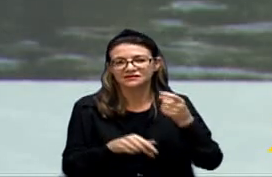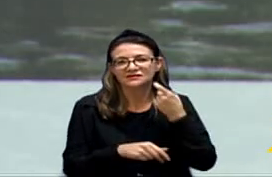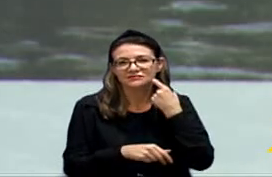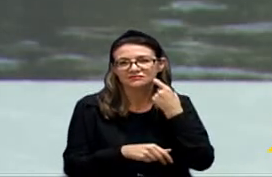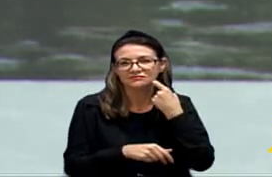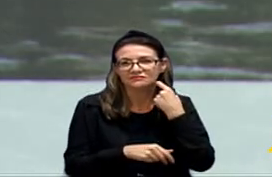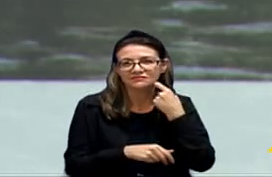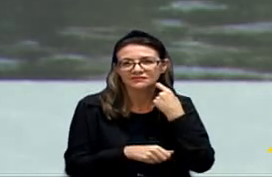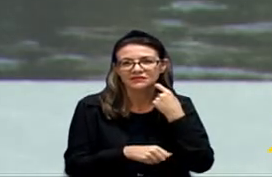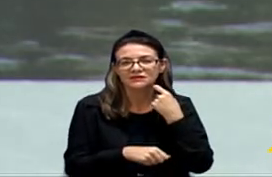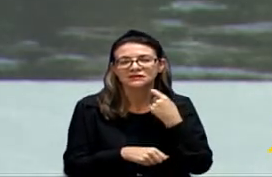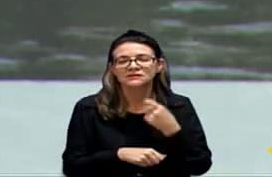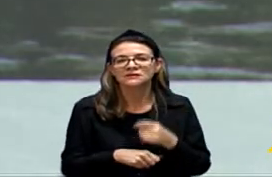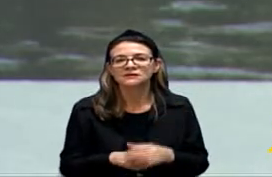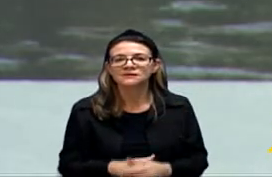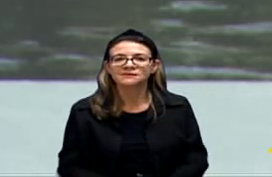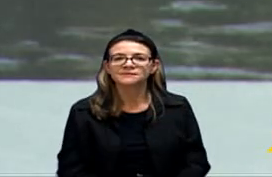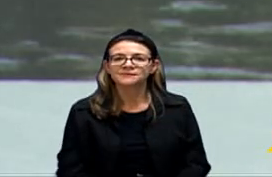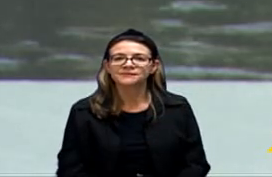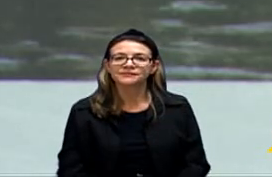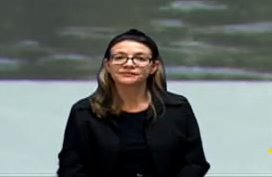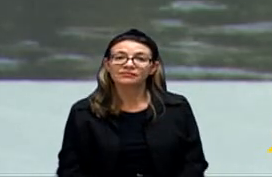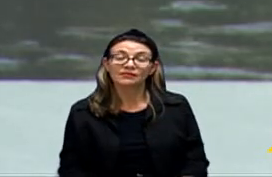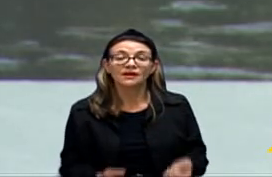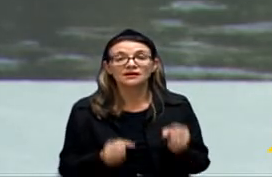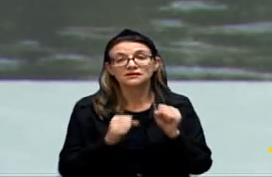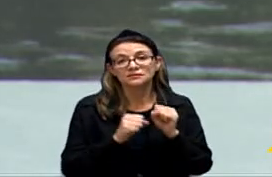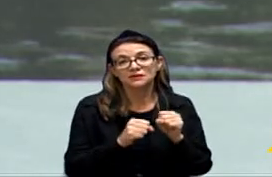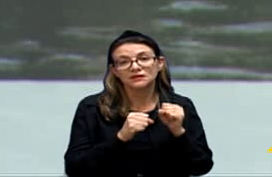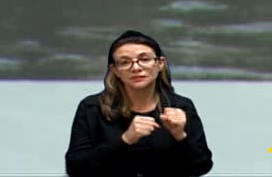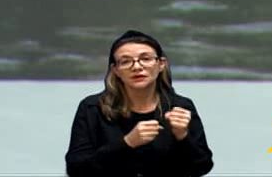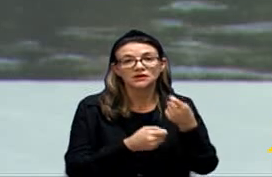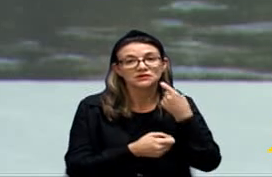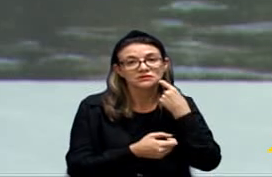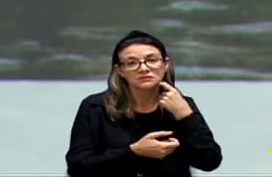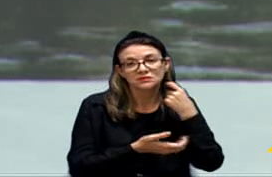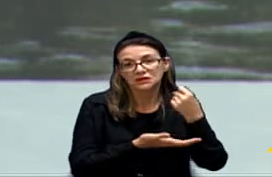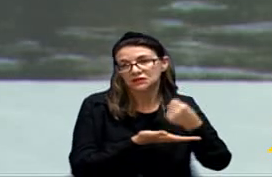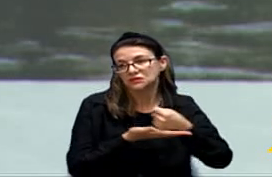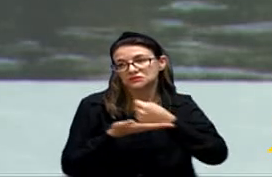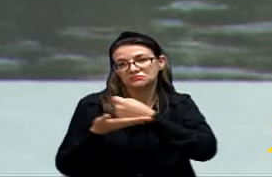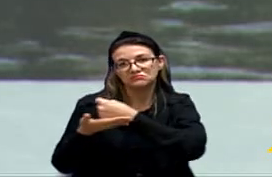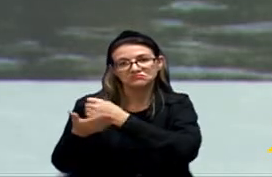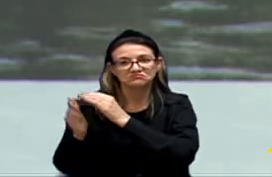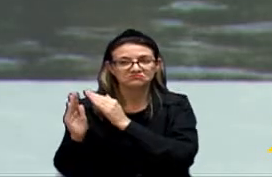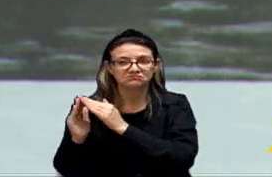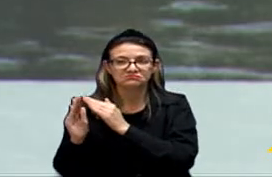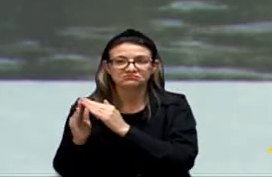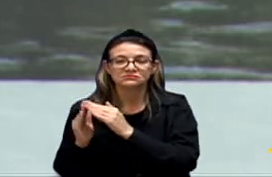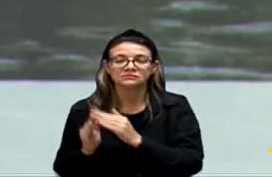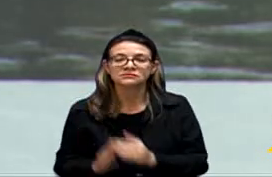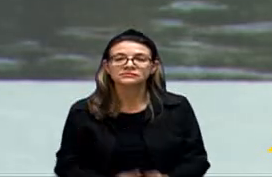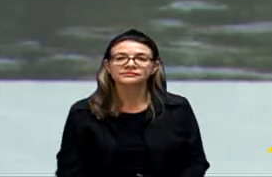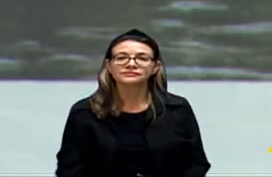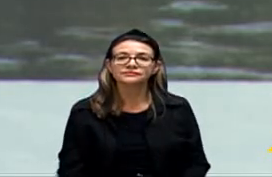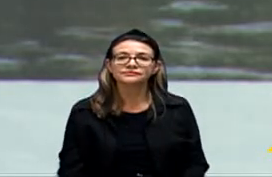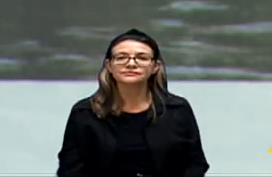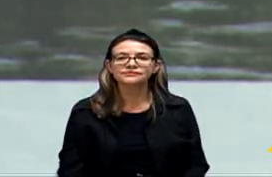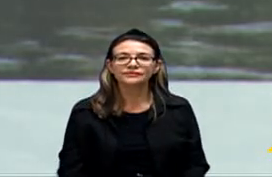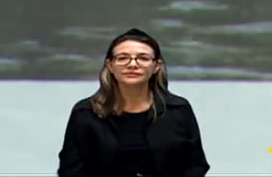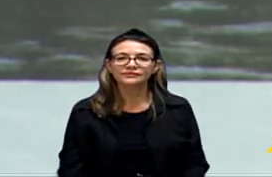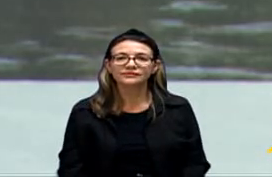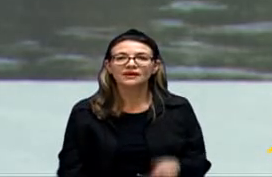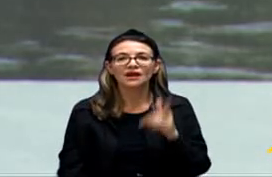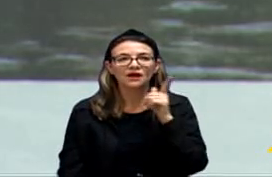festivais Aonde a pessoa pode levar embora né então A ideia é fazer um espaço público onde eh ao redor dele a gente consiga